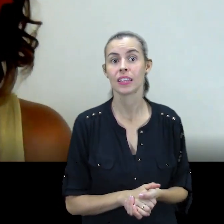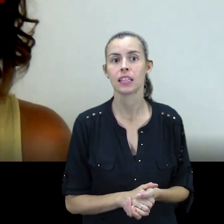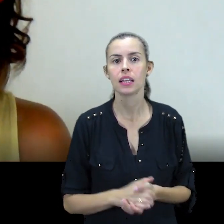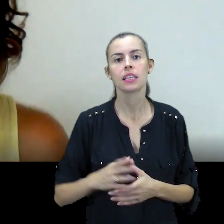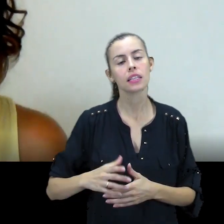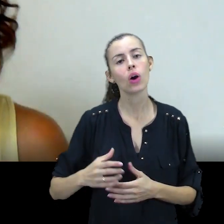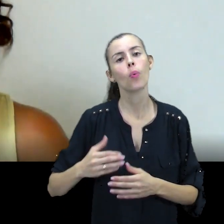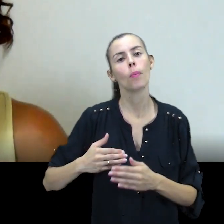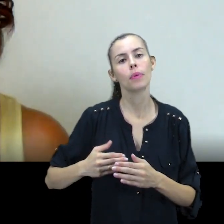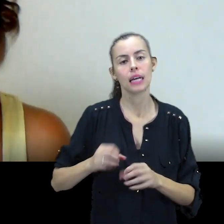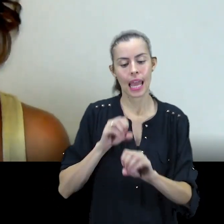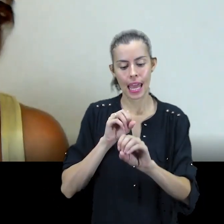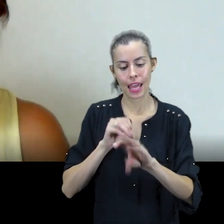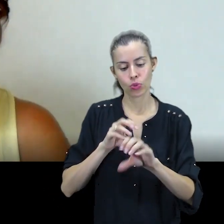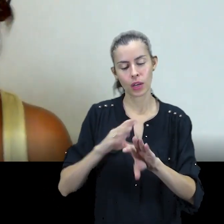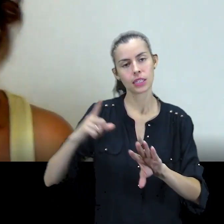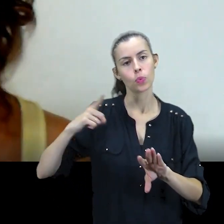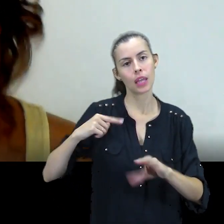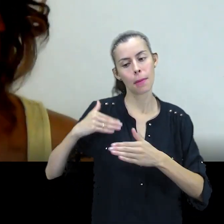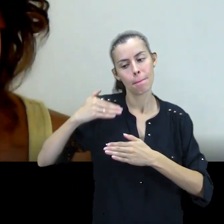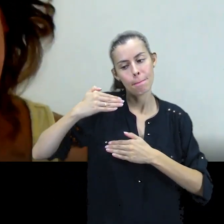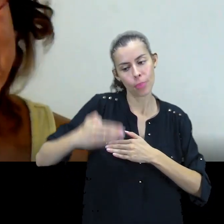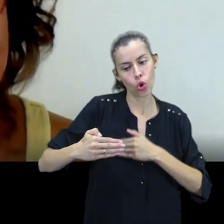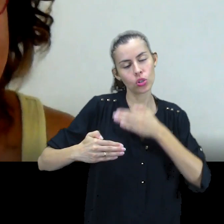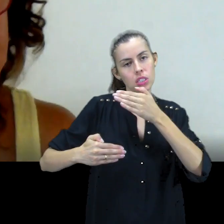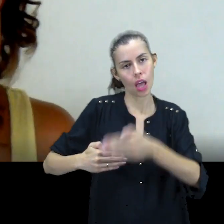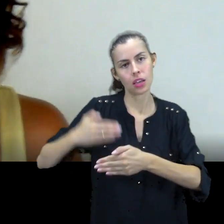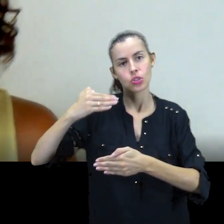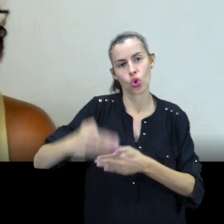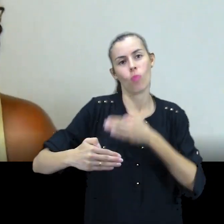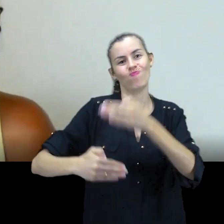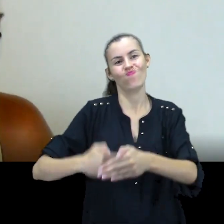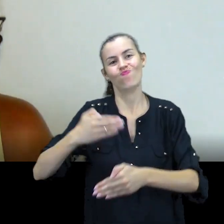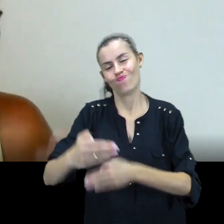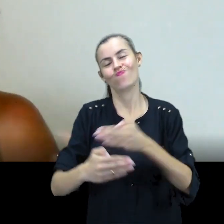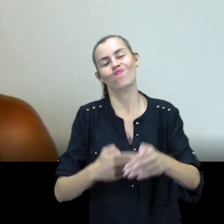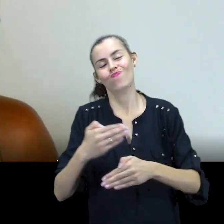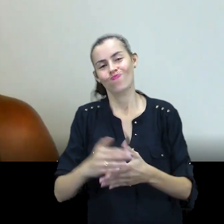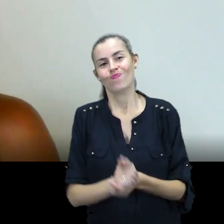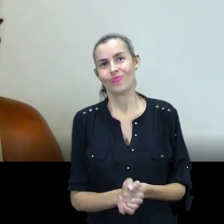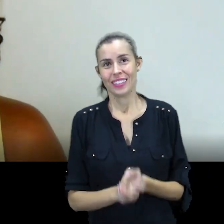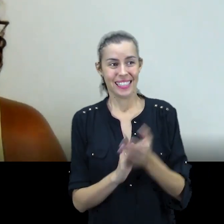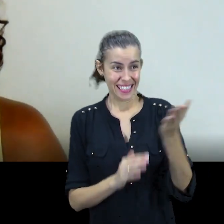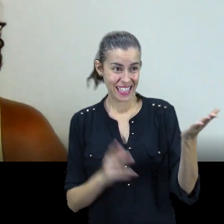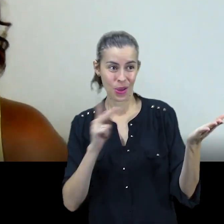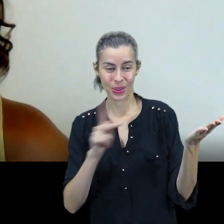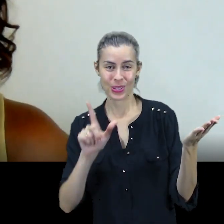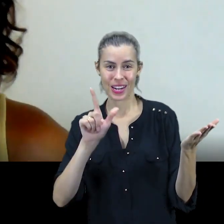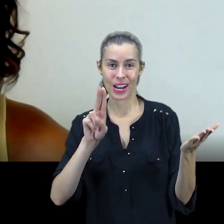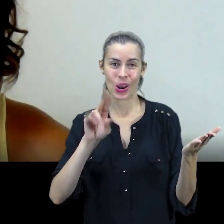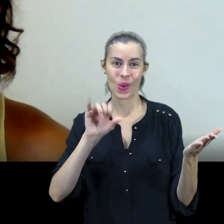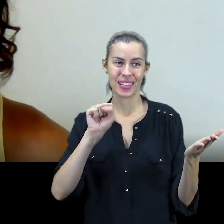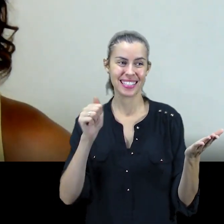confirmar essa parte, mas que eu percebo que não dá para parar e não dá para achar que todo mundo já sabe, porque não é. Tem que ser divulgado e fomentado o tempo todo